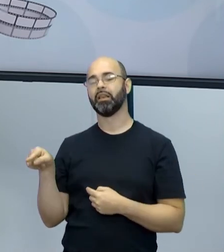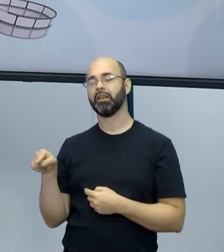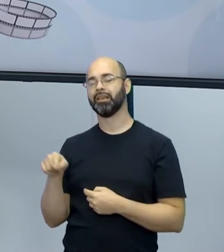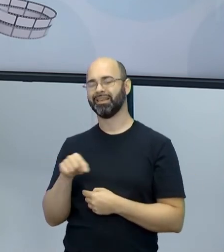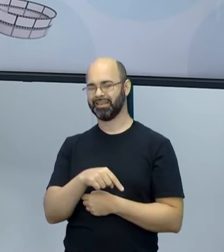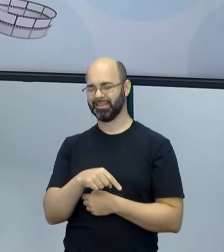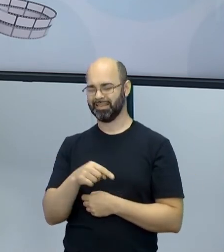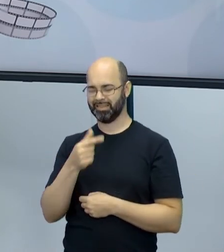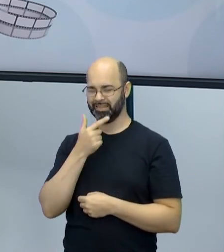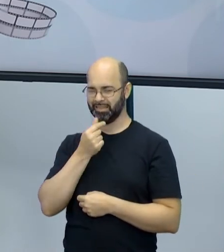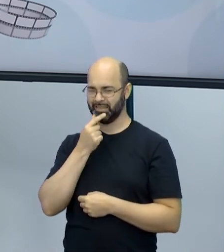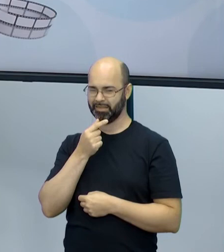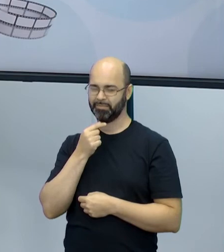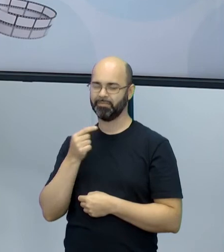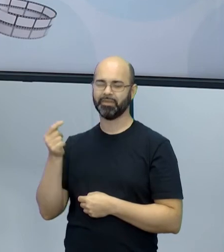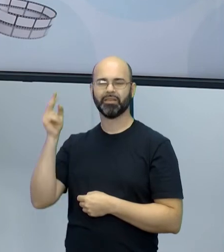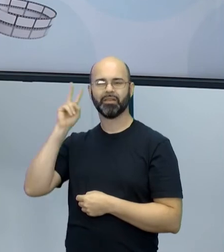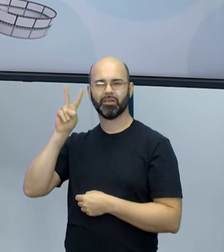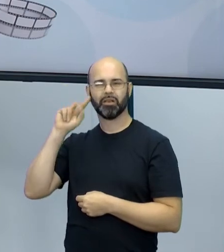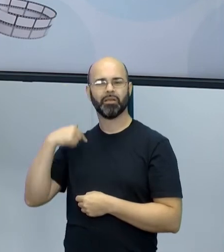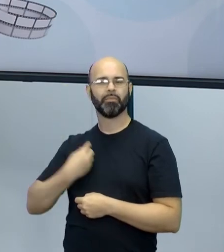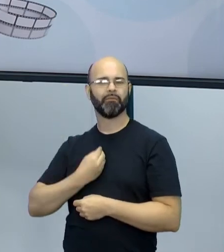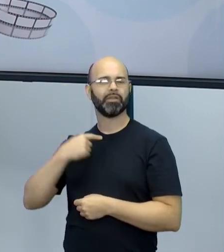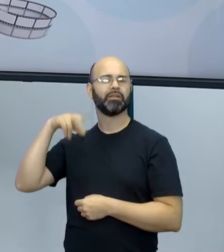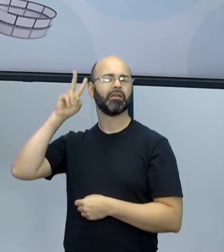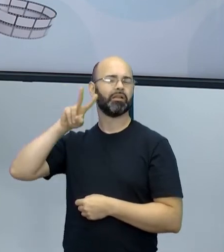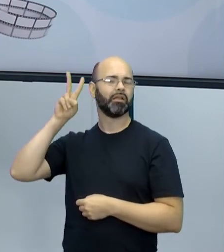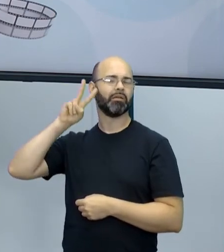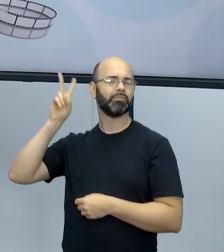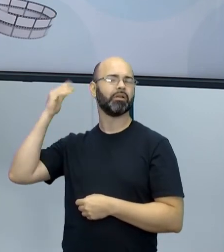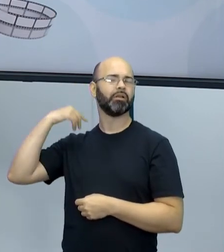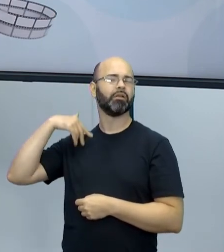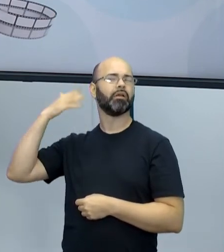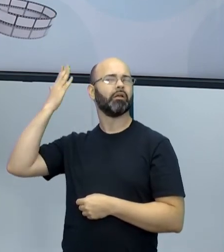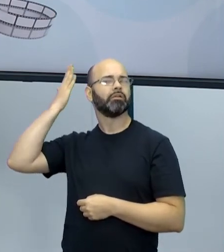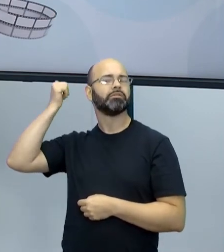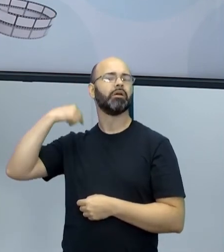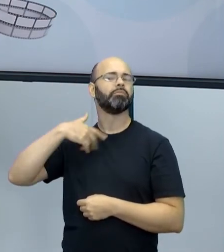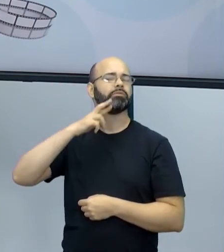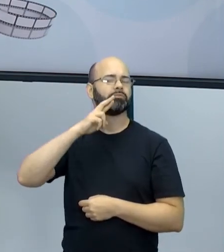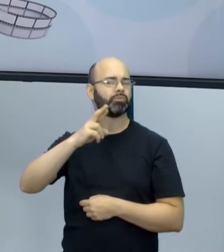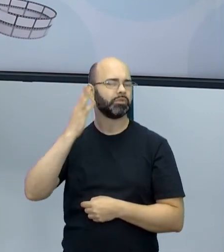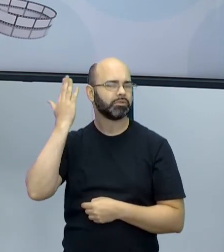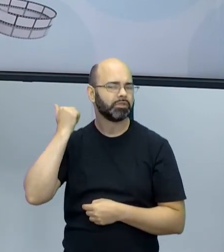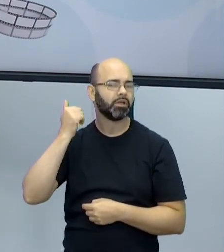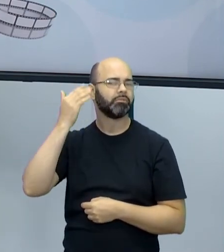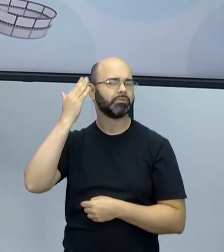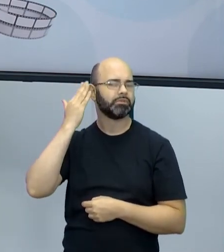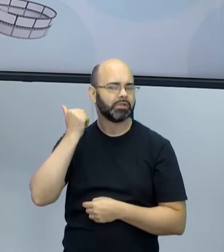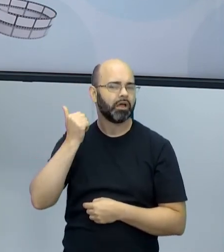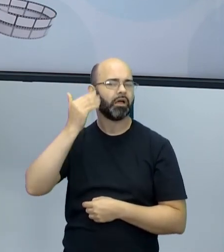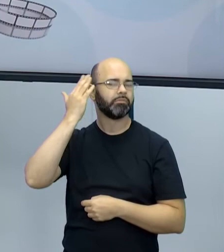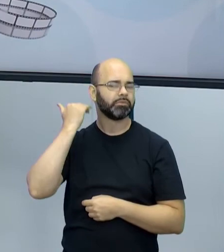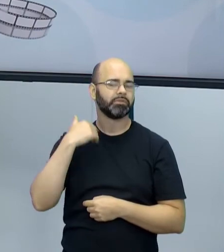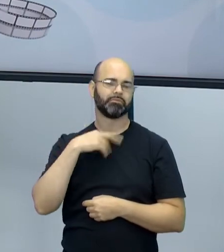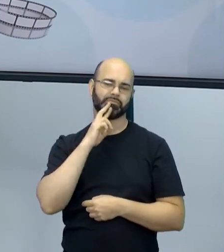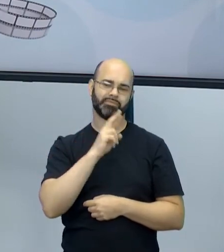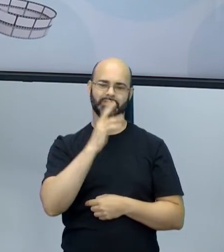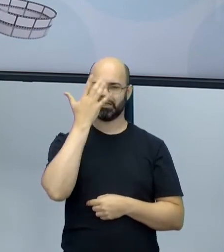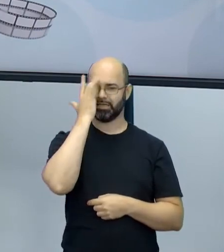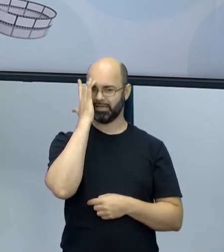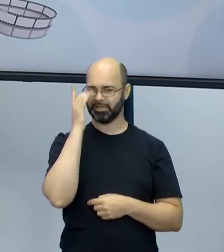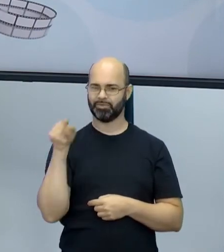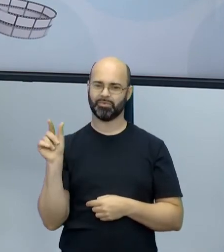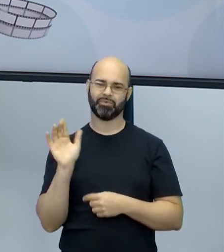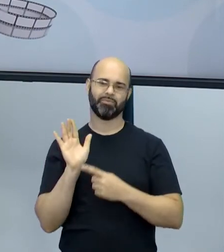apresentador faz para ele vai retomando um acontecimento da vida dele. E aí vai mostrando muito também do que é a Índia. E